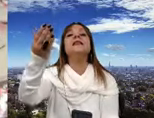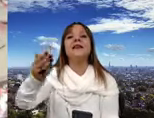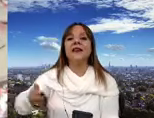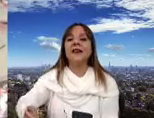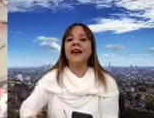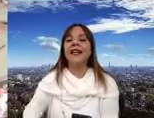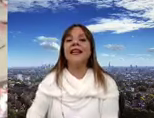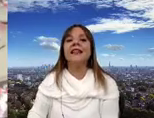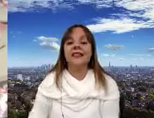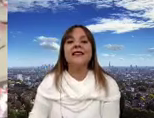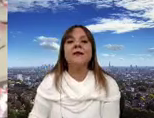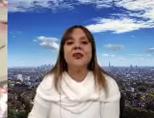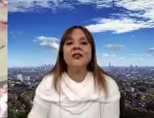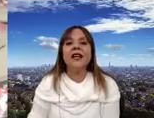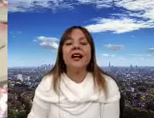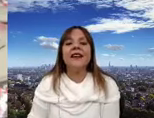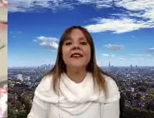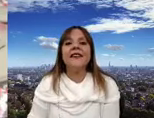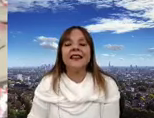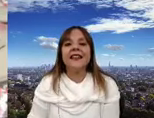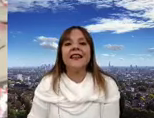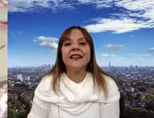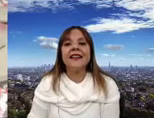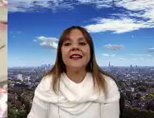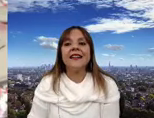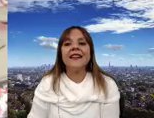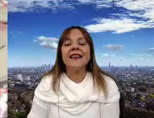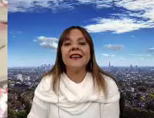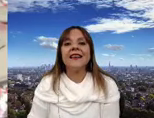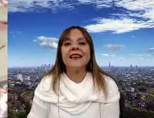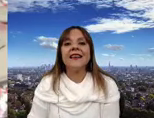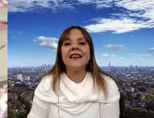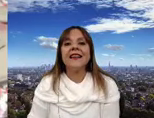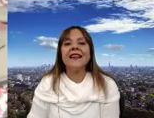Aí, pode falar. Só posicionar assim, assim, ó.